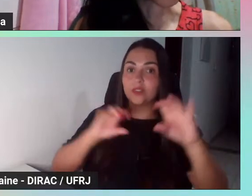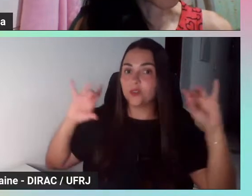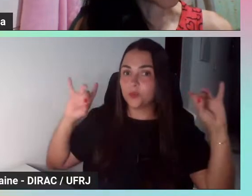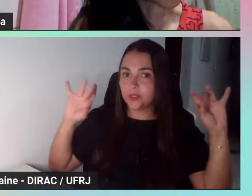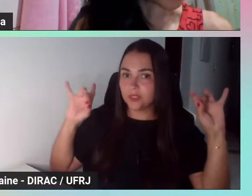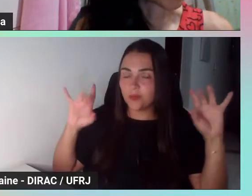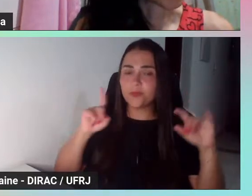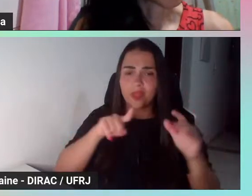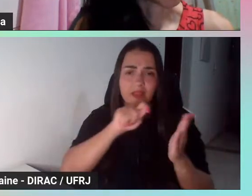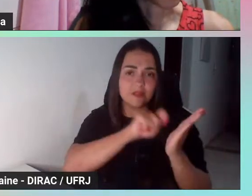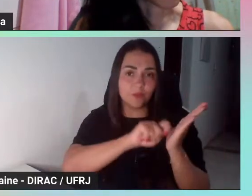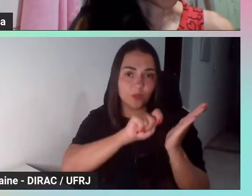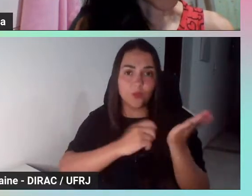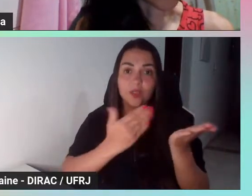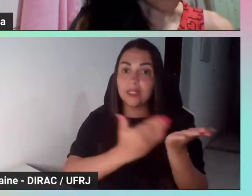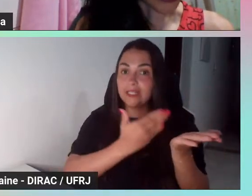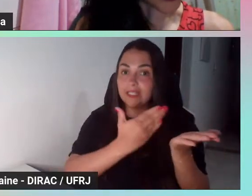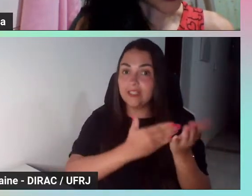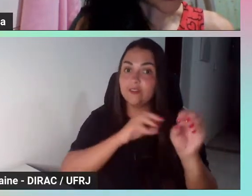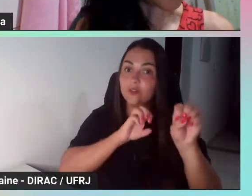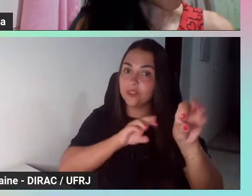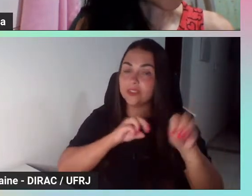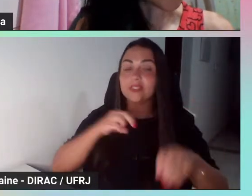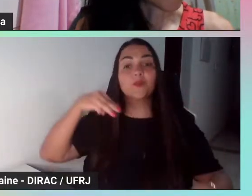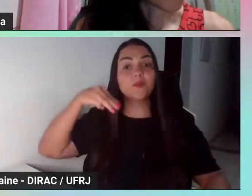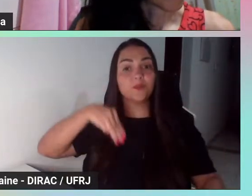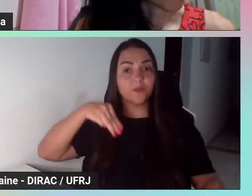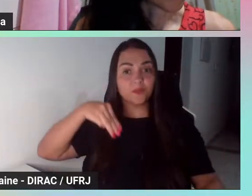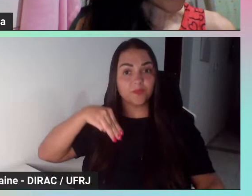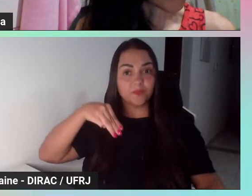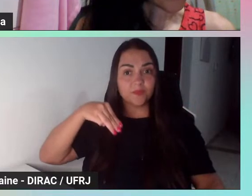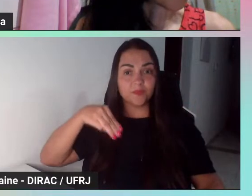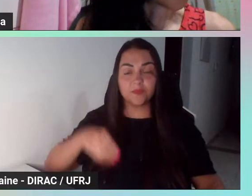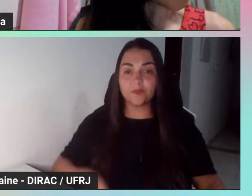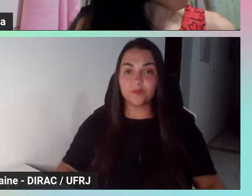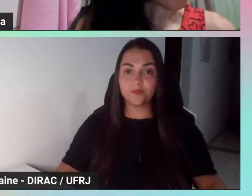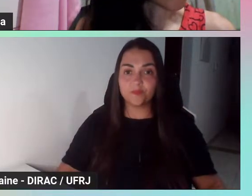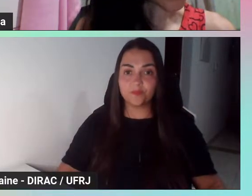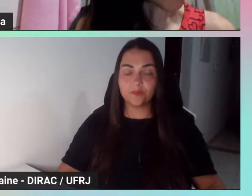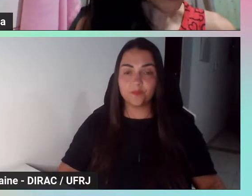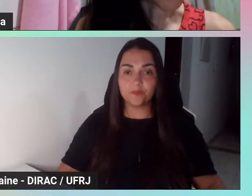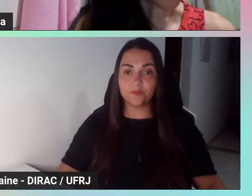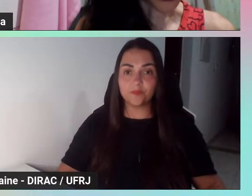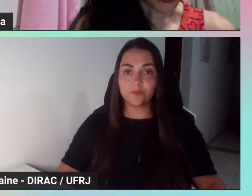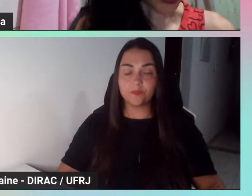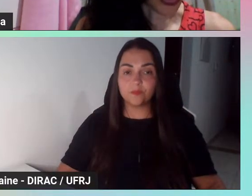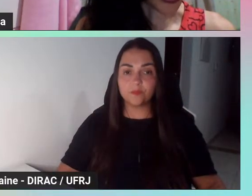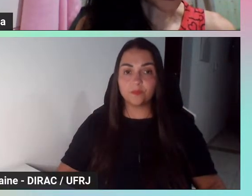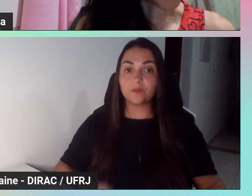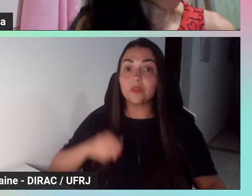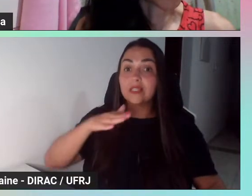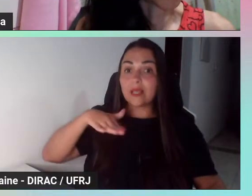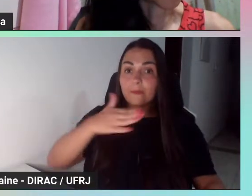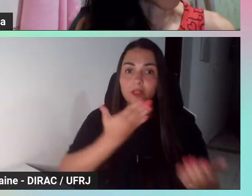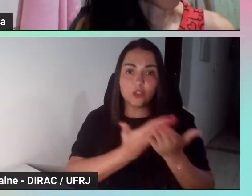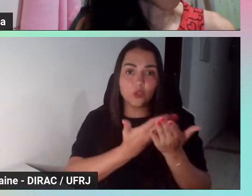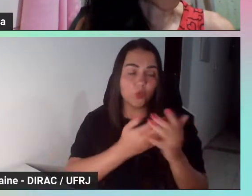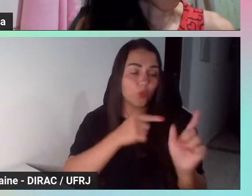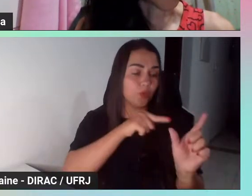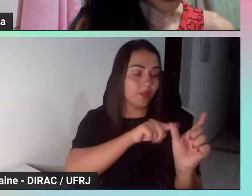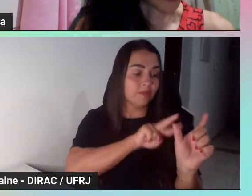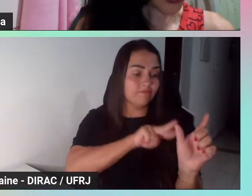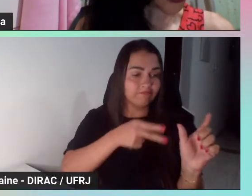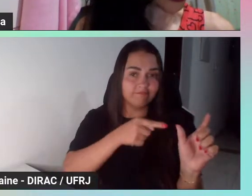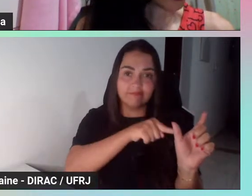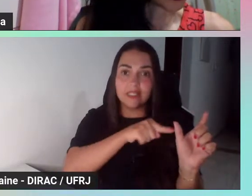Autora de livros de ensino de matemática, na parte de epistemologia genética e sobre ensino